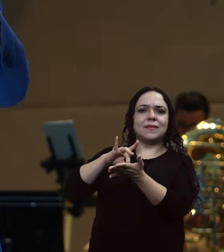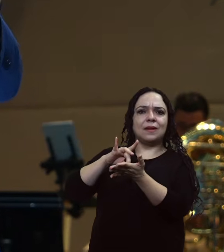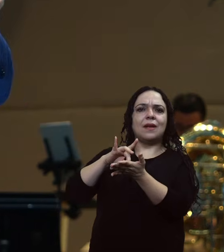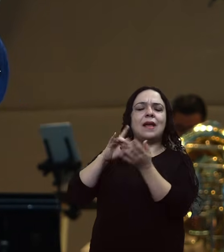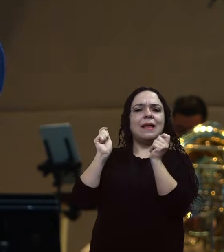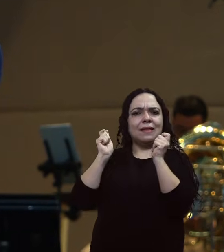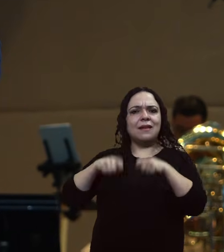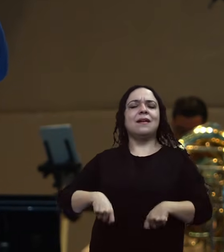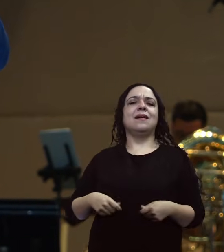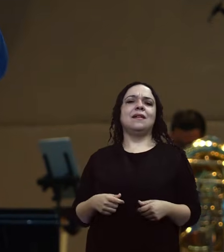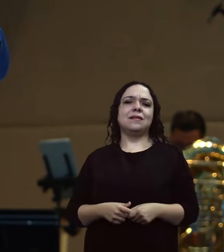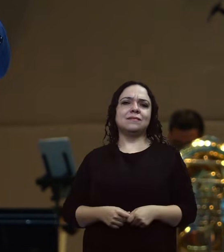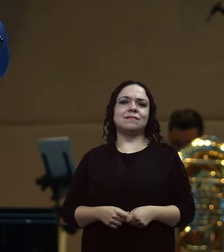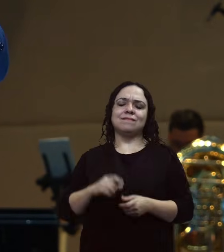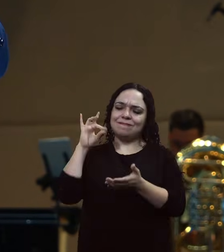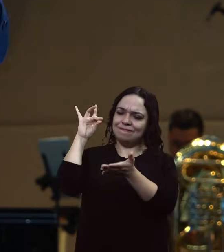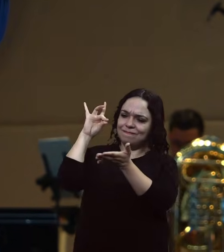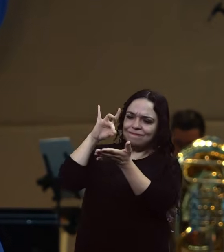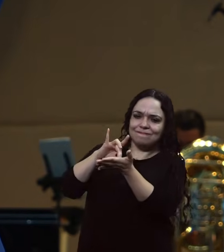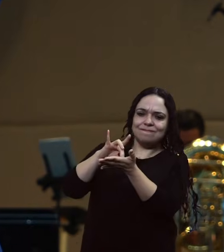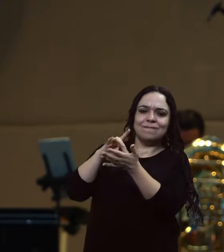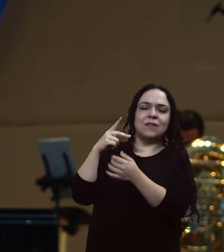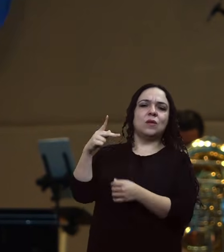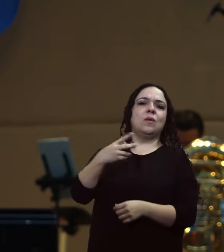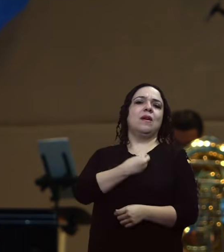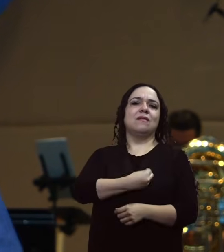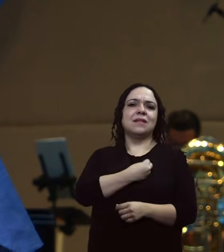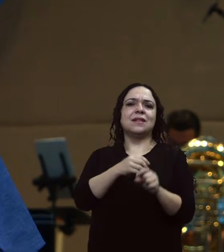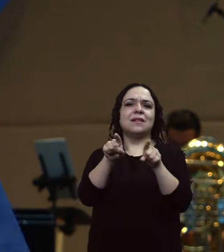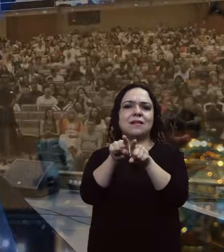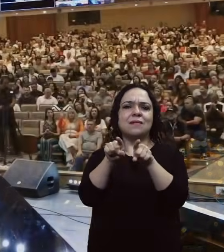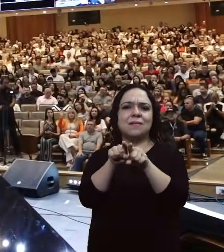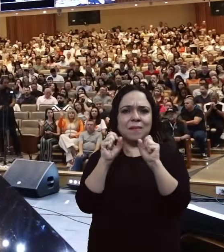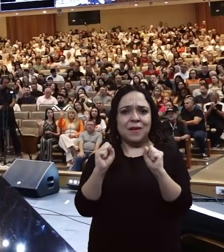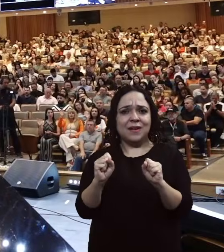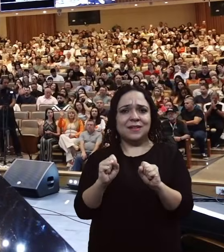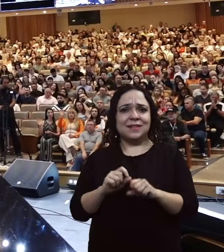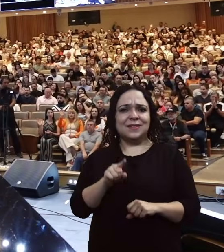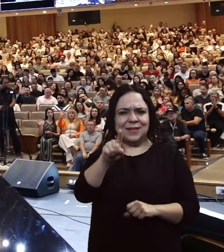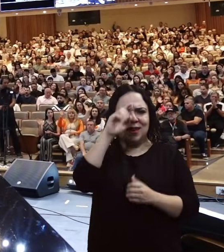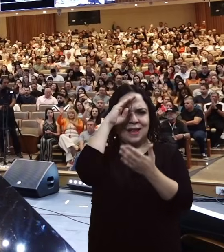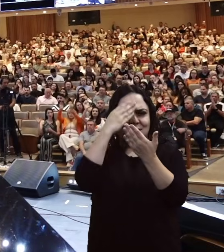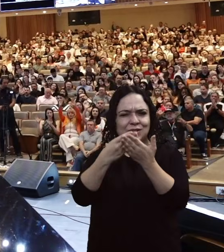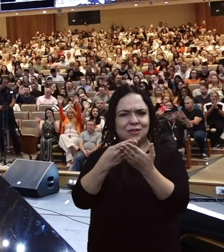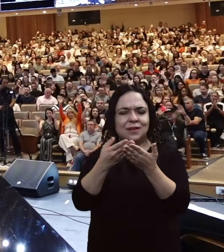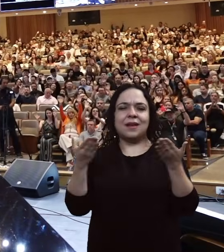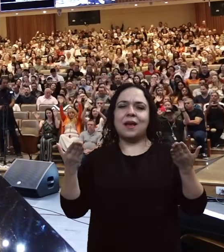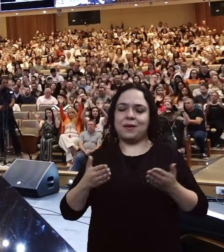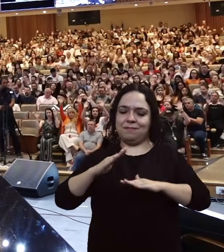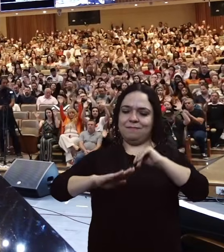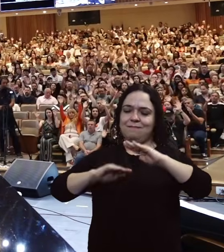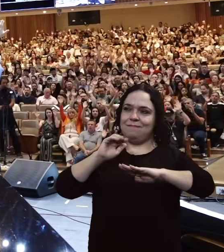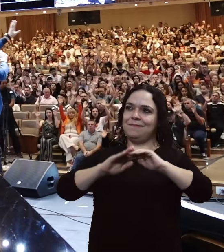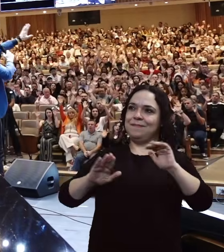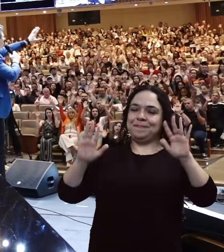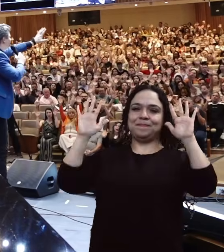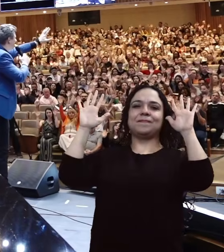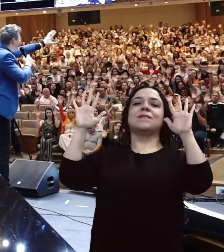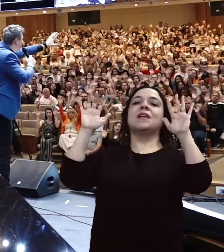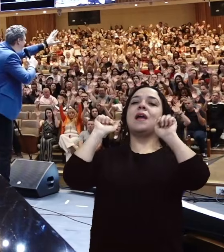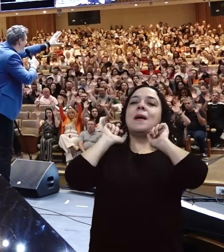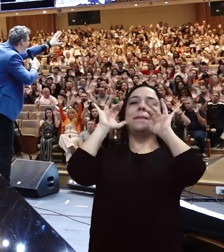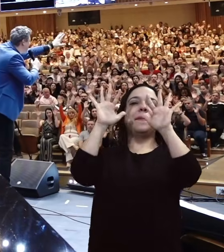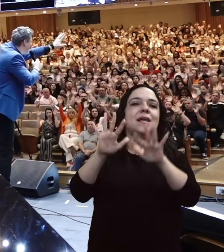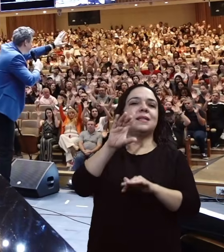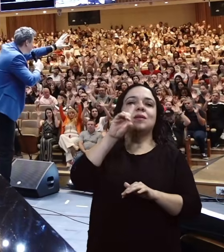pode sim ser uma realidade na sua vida? Você crê nisso? Então levante as duas mãos assim. A bênção de